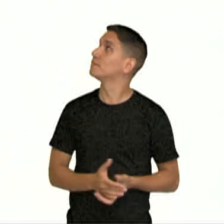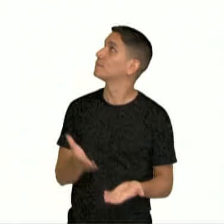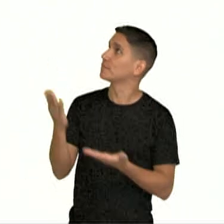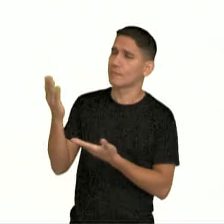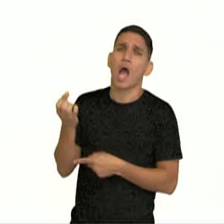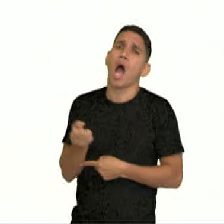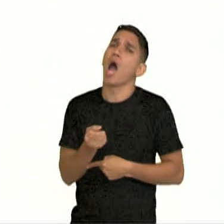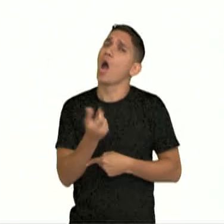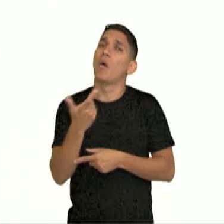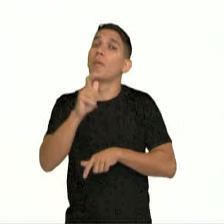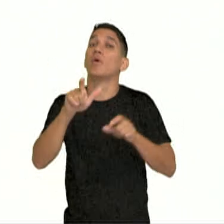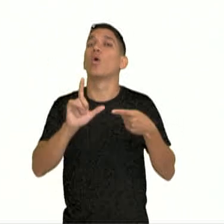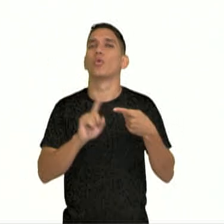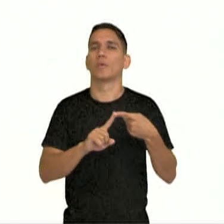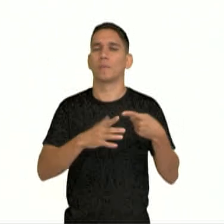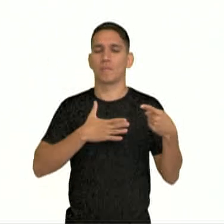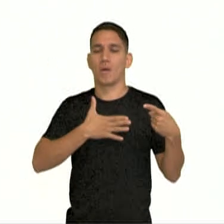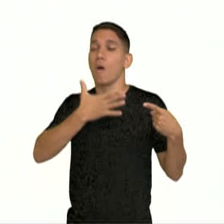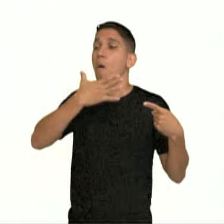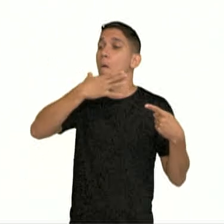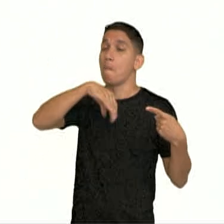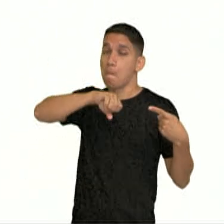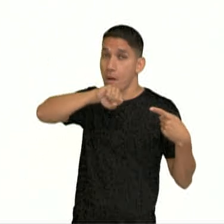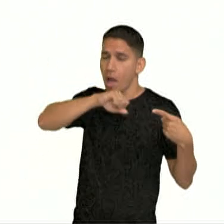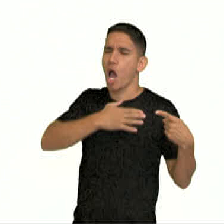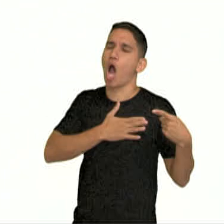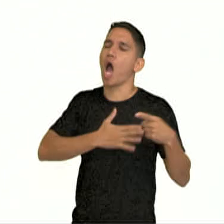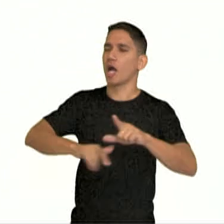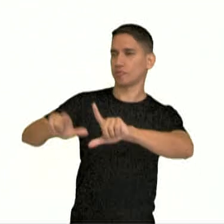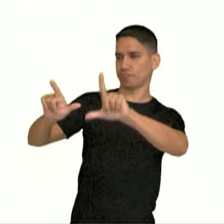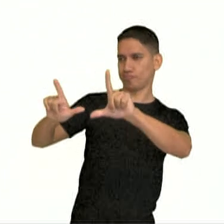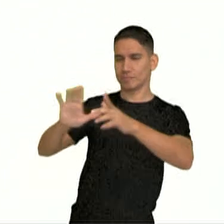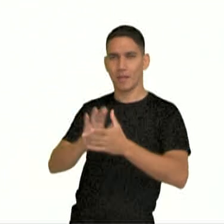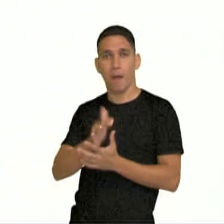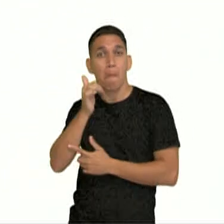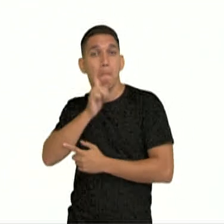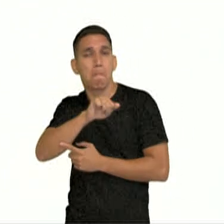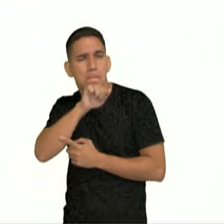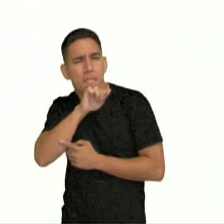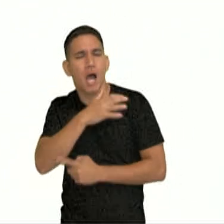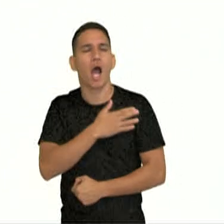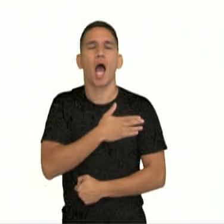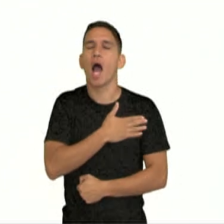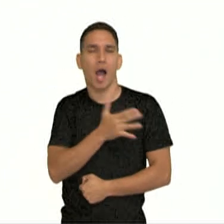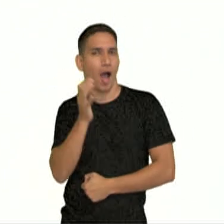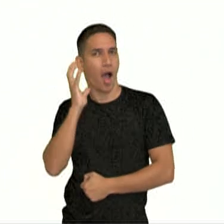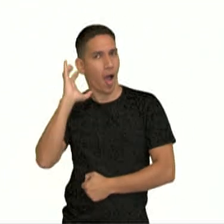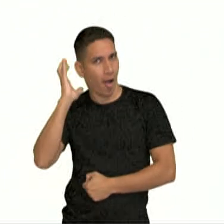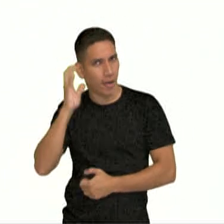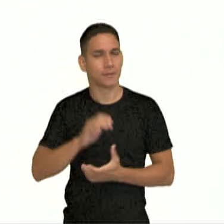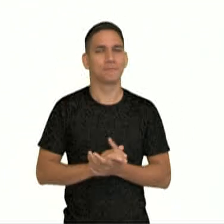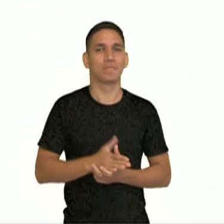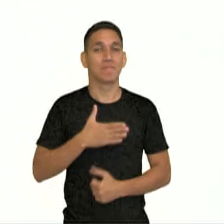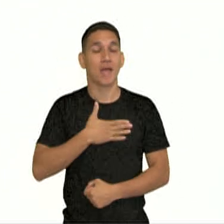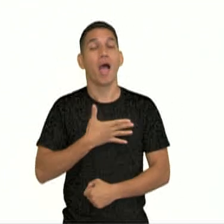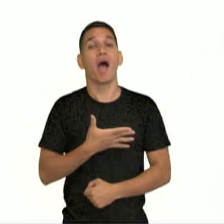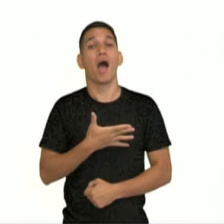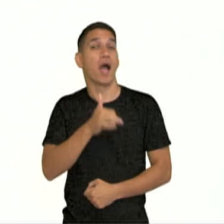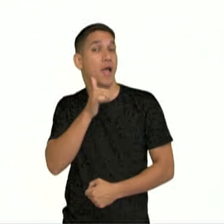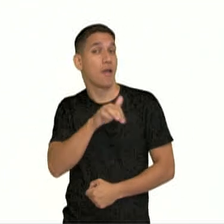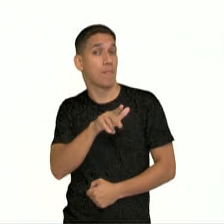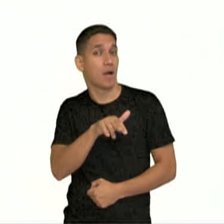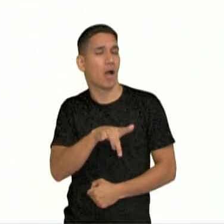pessoas, o meu pai gosta da TV, minha mãe gosta do rádio dela, minha irmã gosta